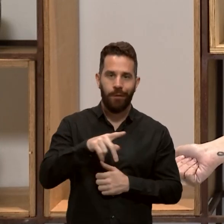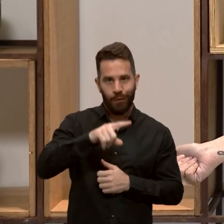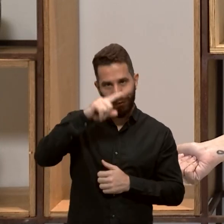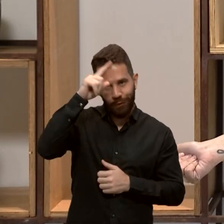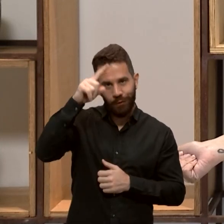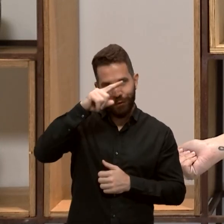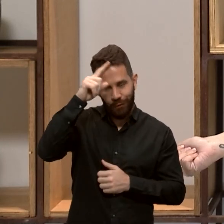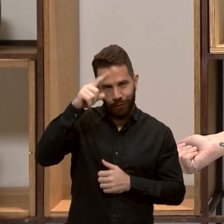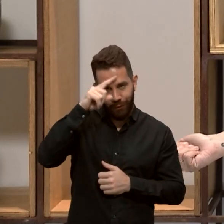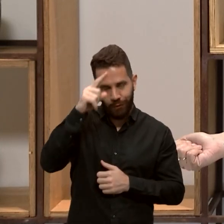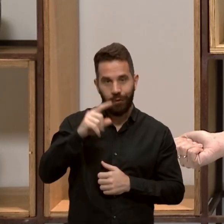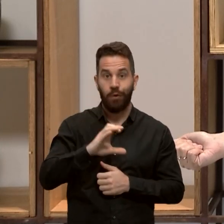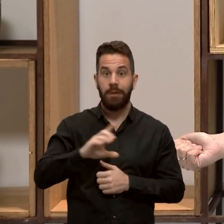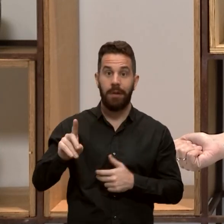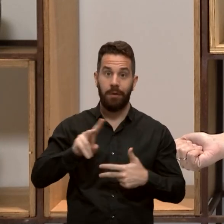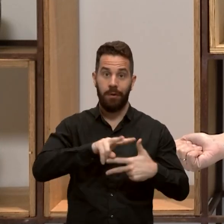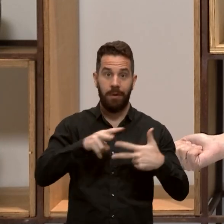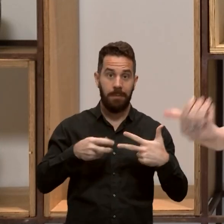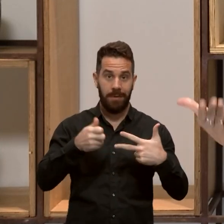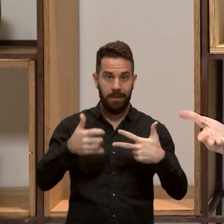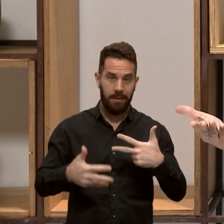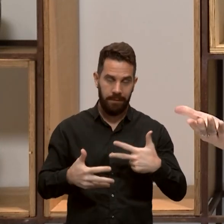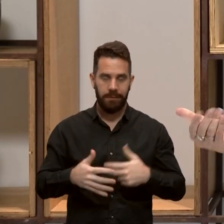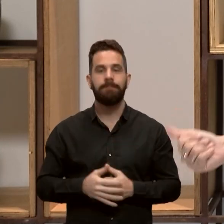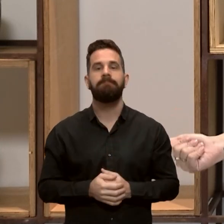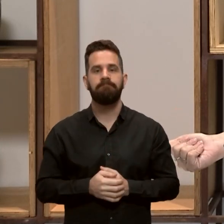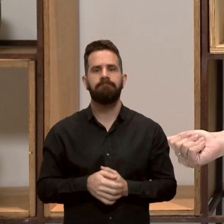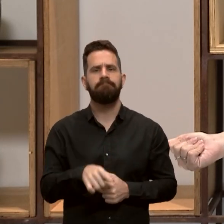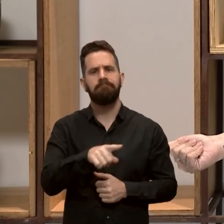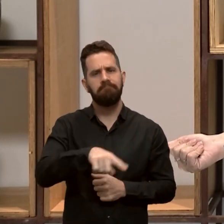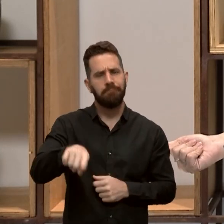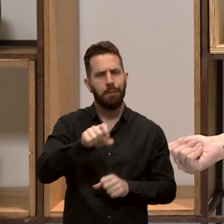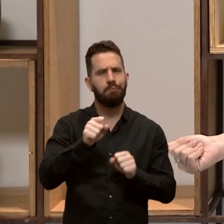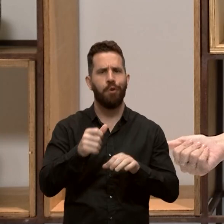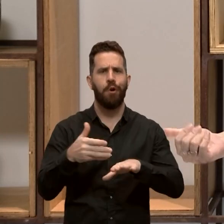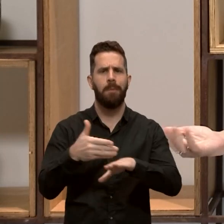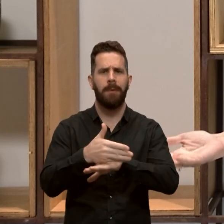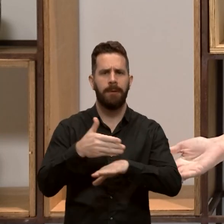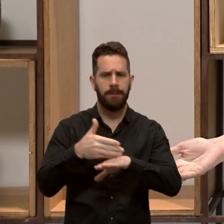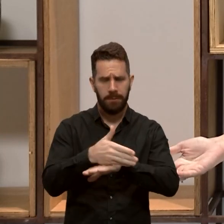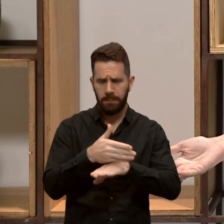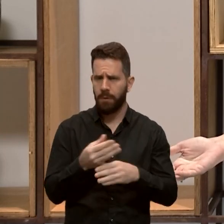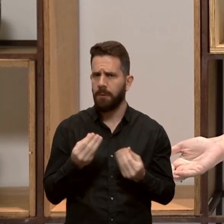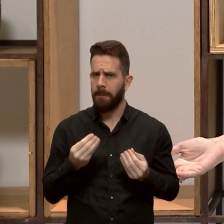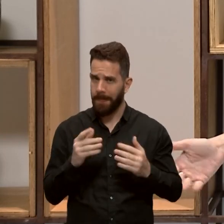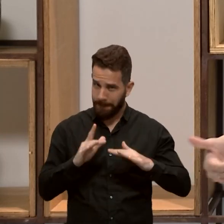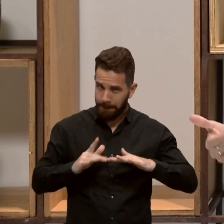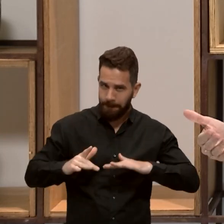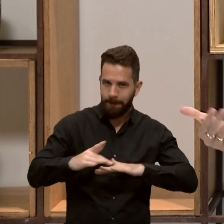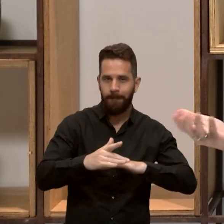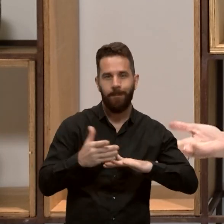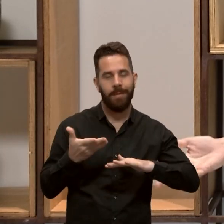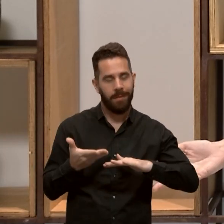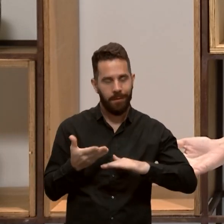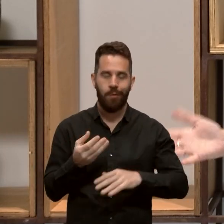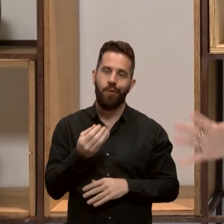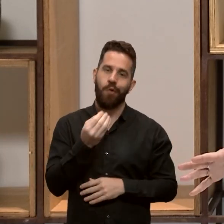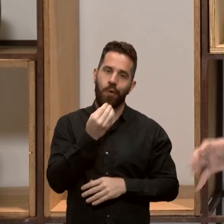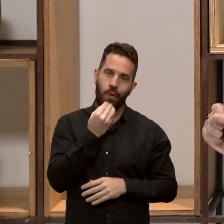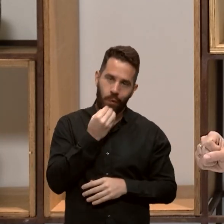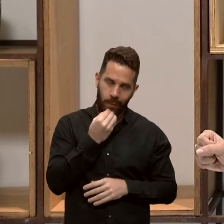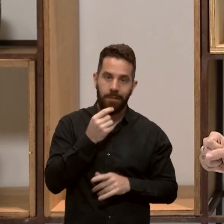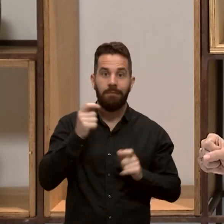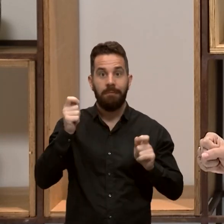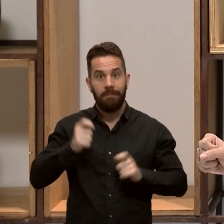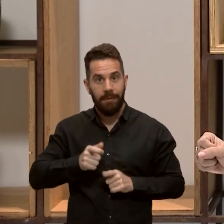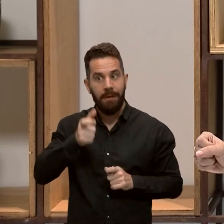Barbosa, coordenador do LabTAV. Você também pode participar do programa por meio das redes sociais e, claro, acompanhar todo o